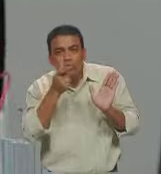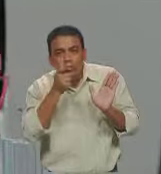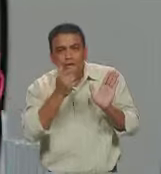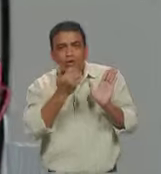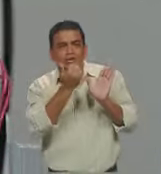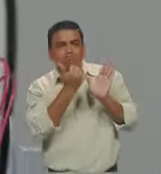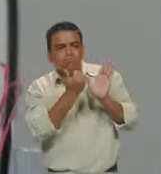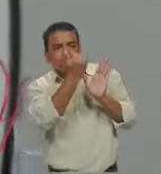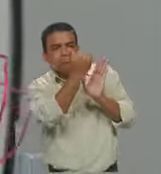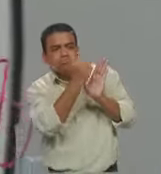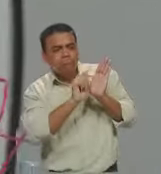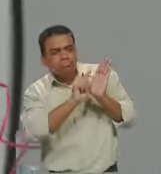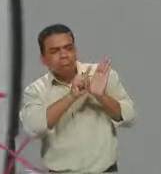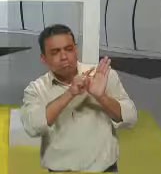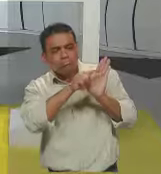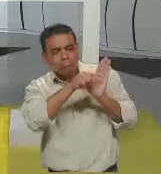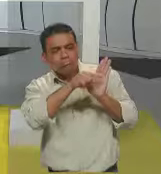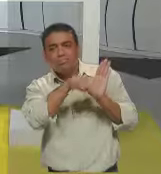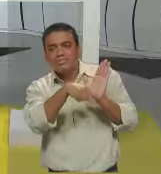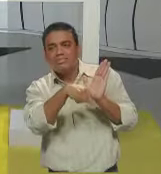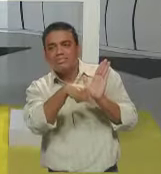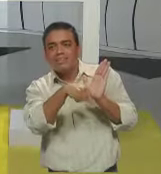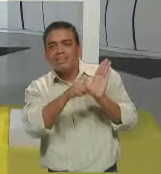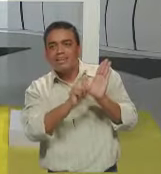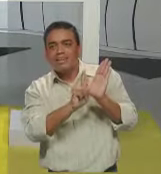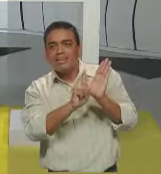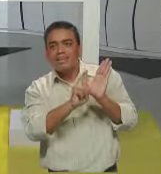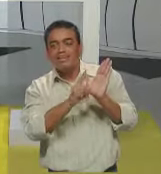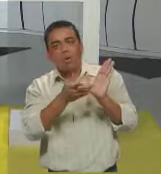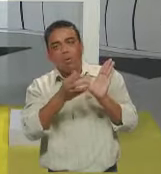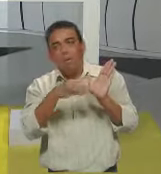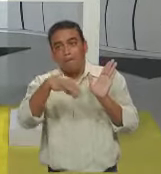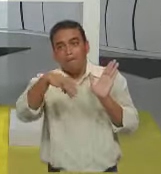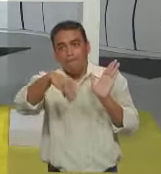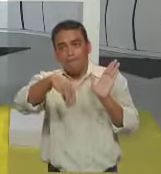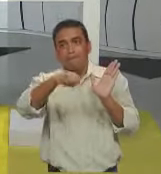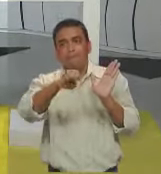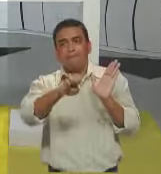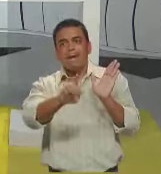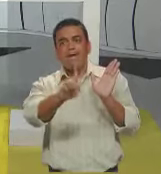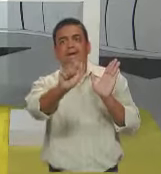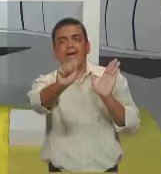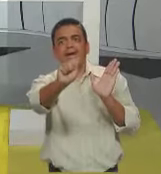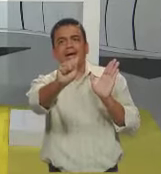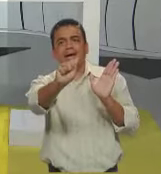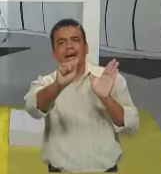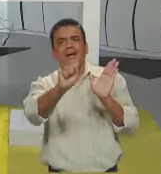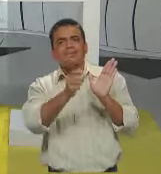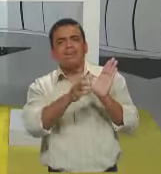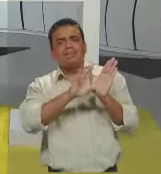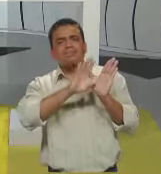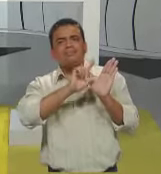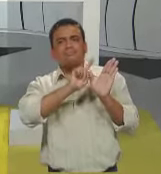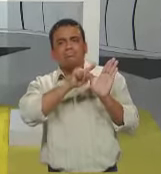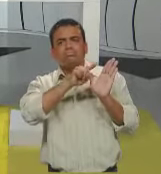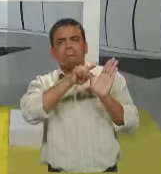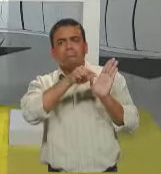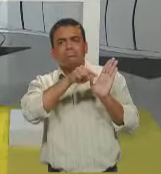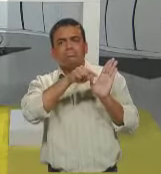escalas de medição de resistência. Eu começo com mega ohms e vou reduzindo essa escala até